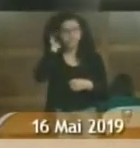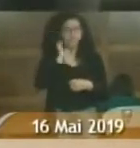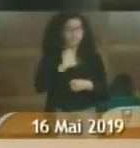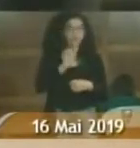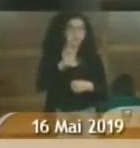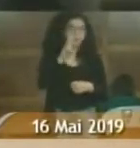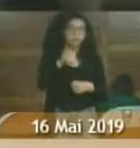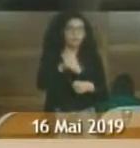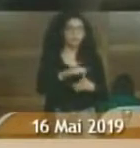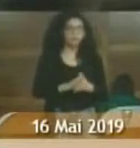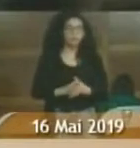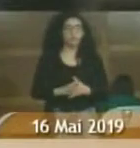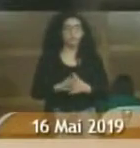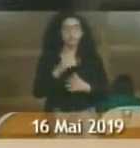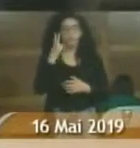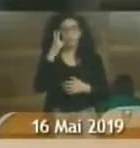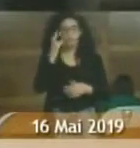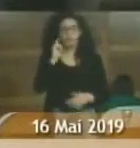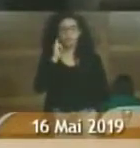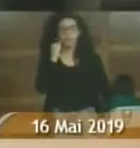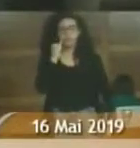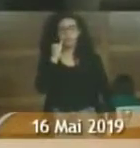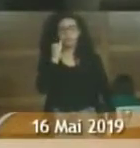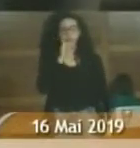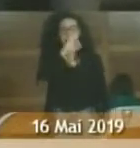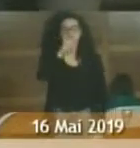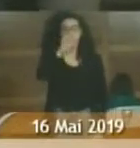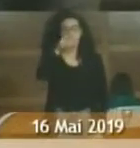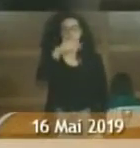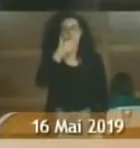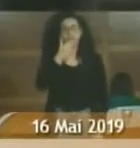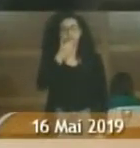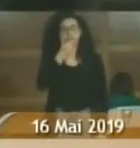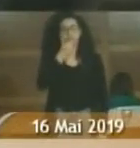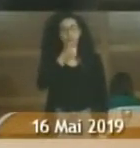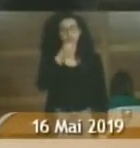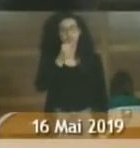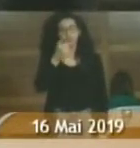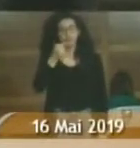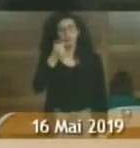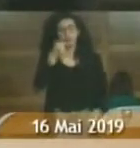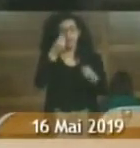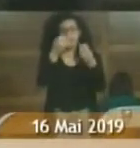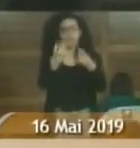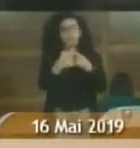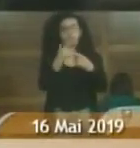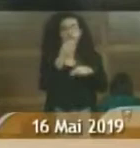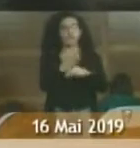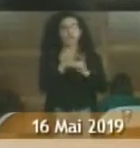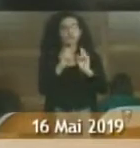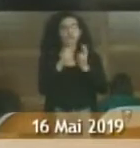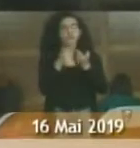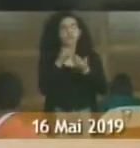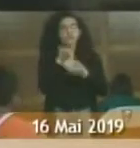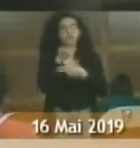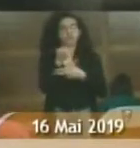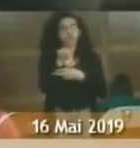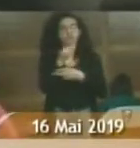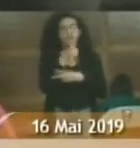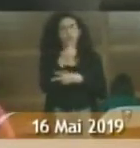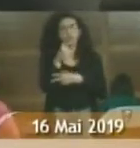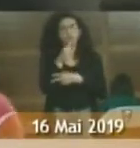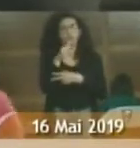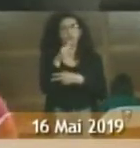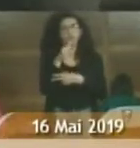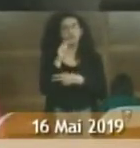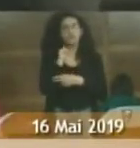Belém. Matéria do vereador Jean. Requerimento número 187, solicitando à mesa diretora que seja justificada a sua ausência na sessão ordinária do dia 11